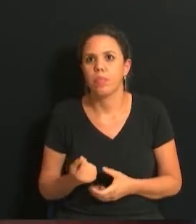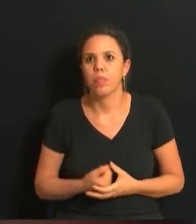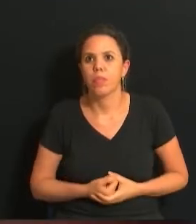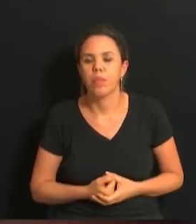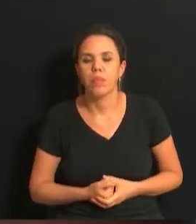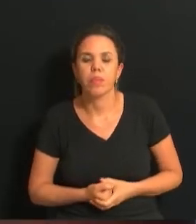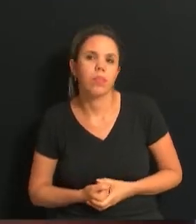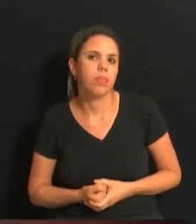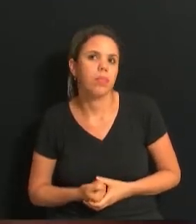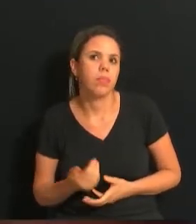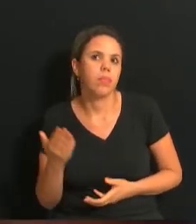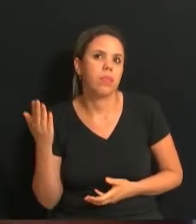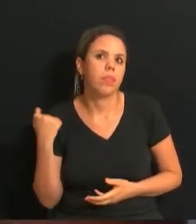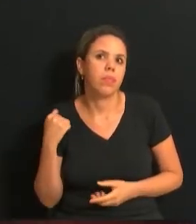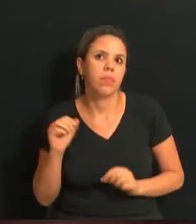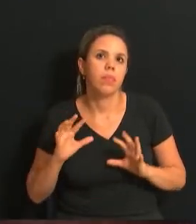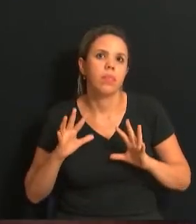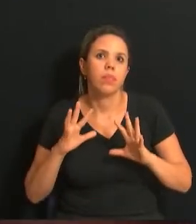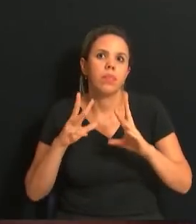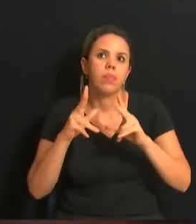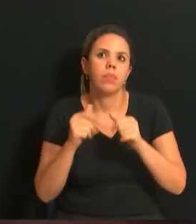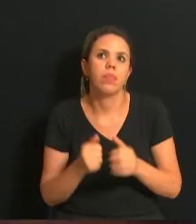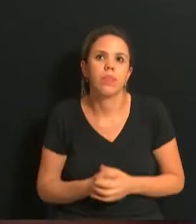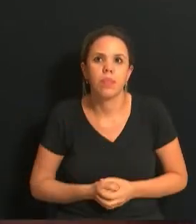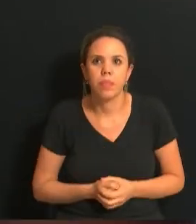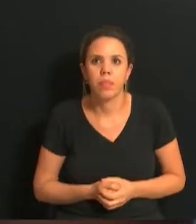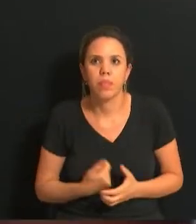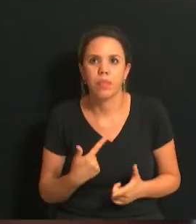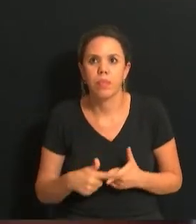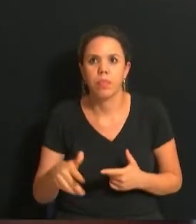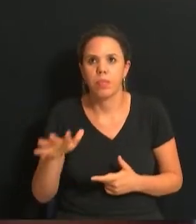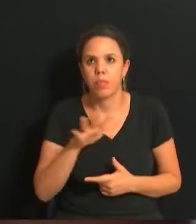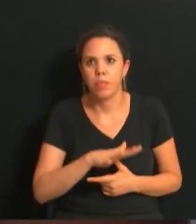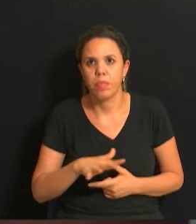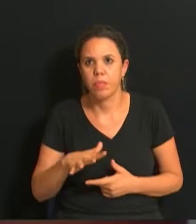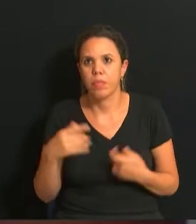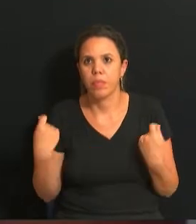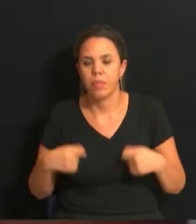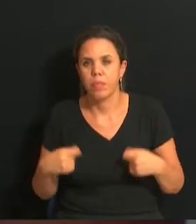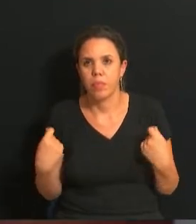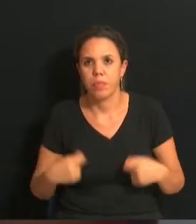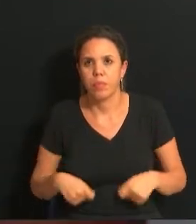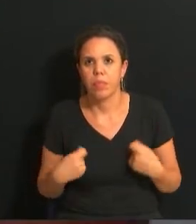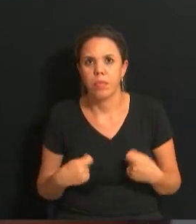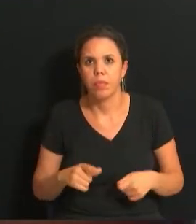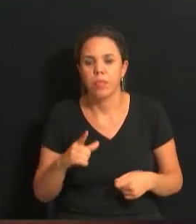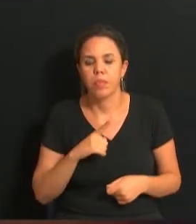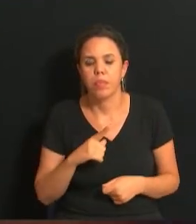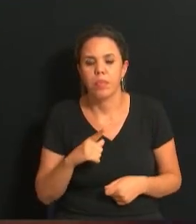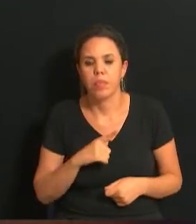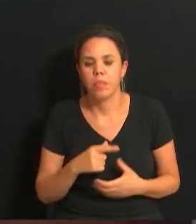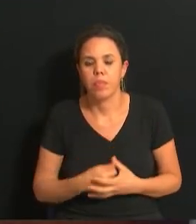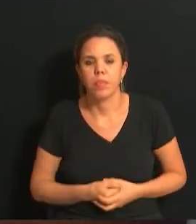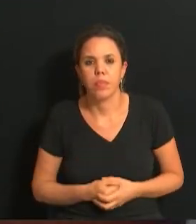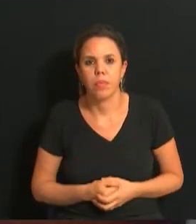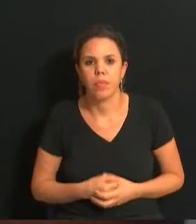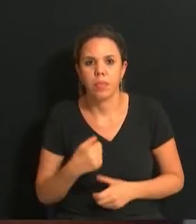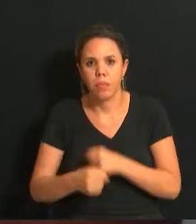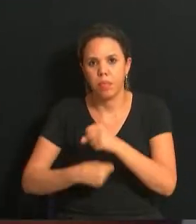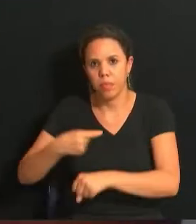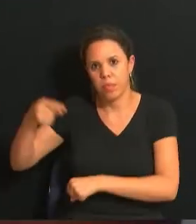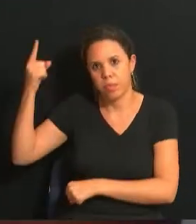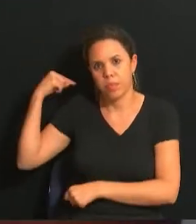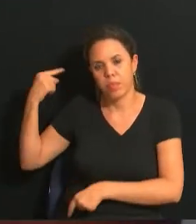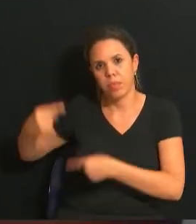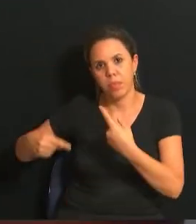e sabendo de toda essa situação, toda essa necessidade que se tem. Então, no ano passado, na